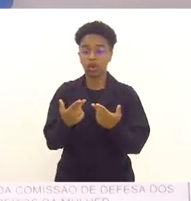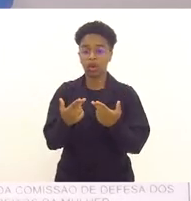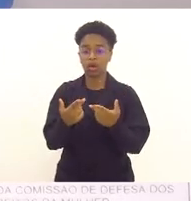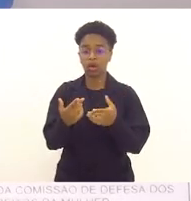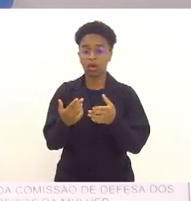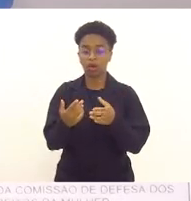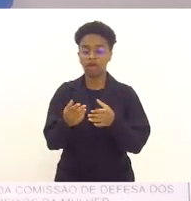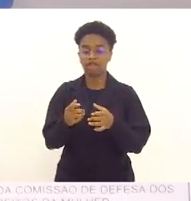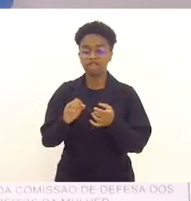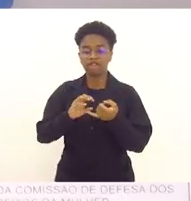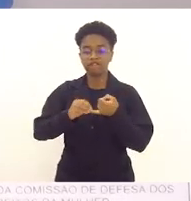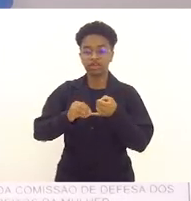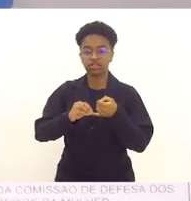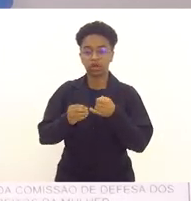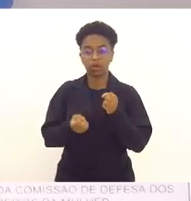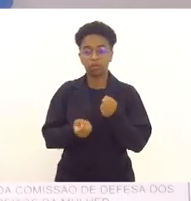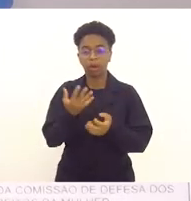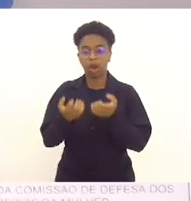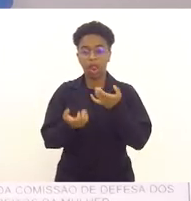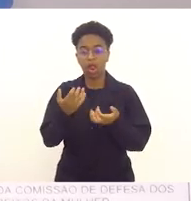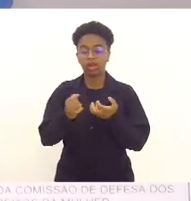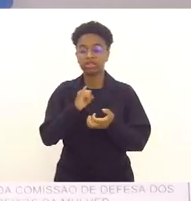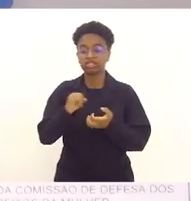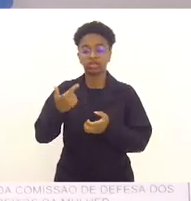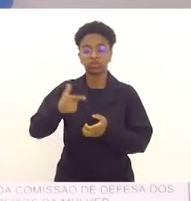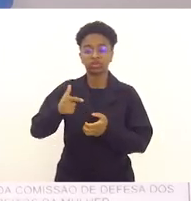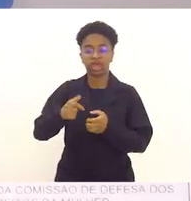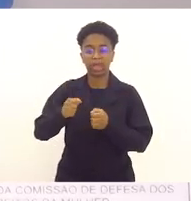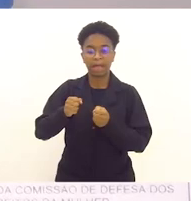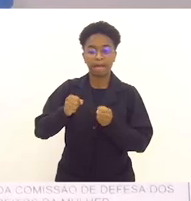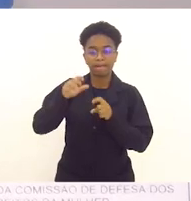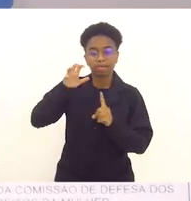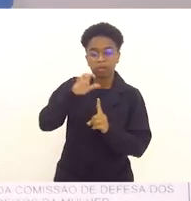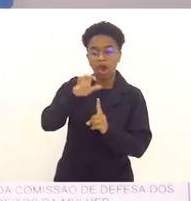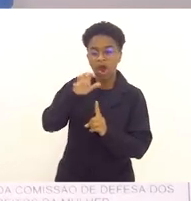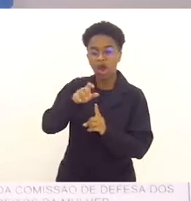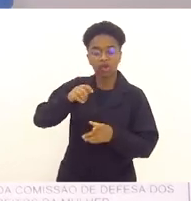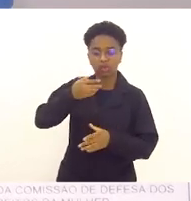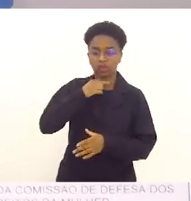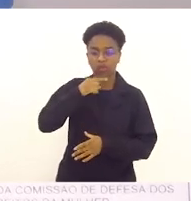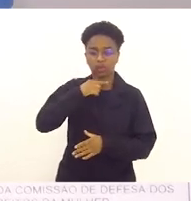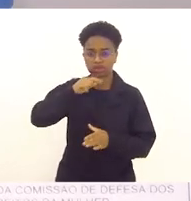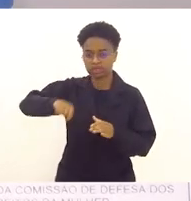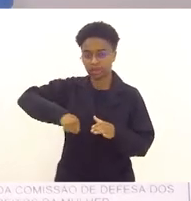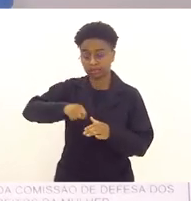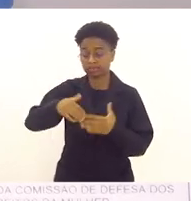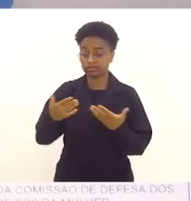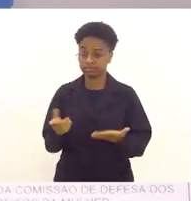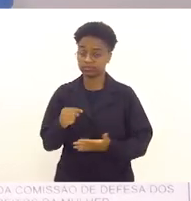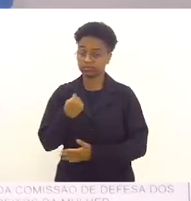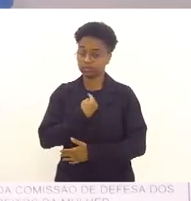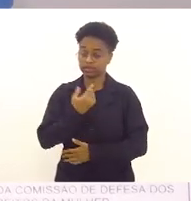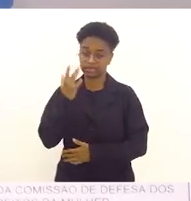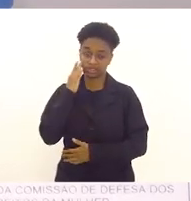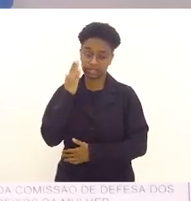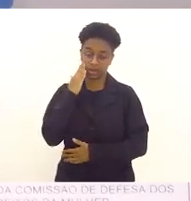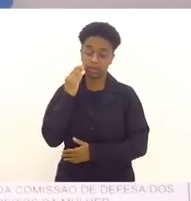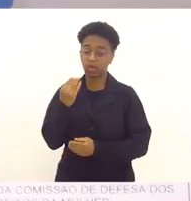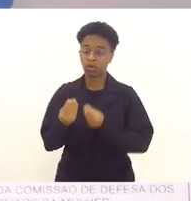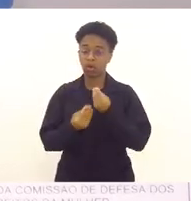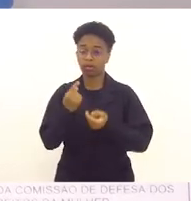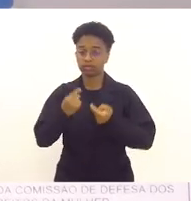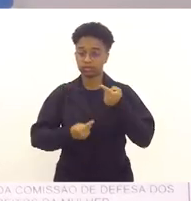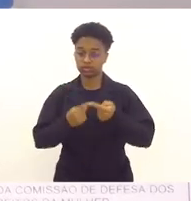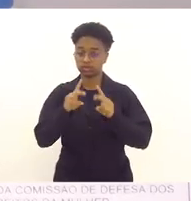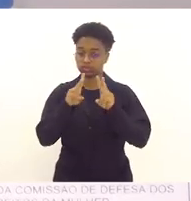igual feijão se não tem pressão ele não cozinha e a gente sabe o quanto que o debate aqui sobre